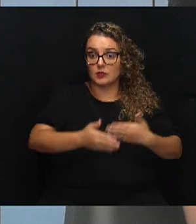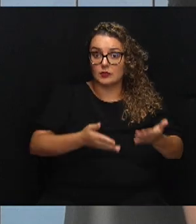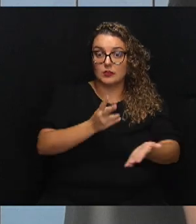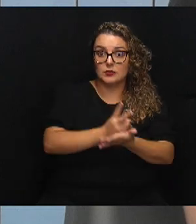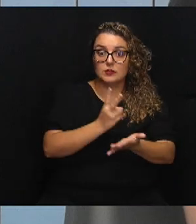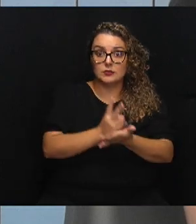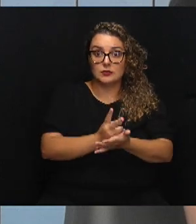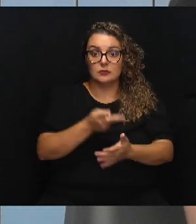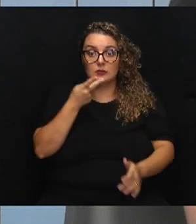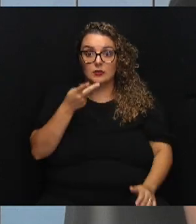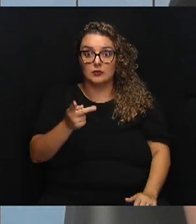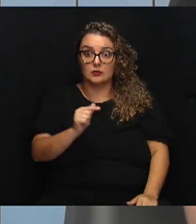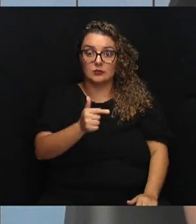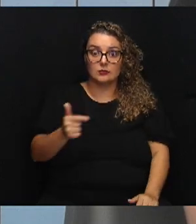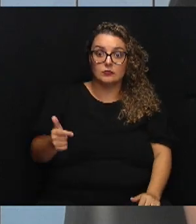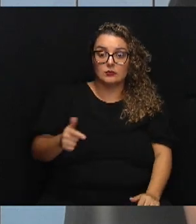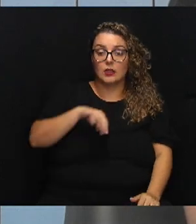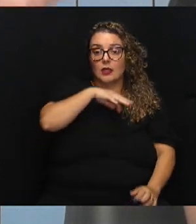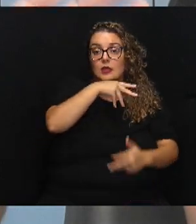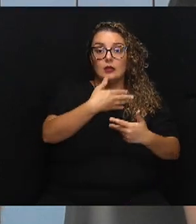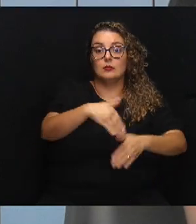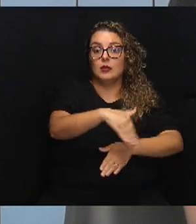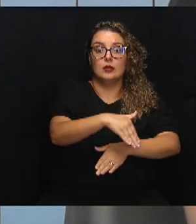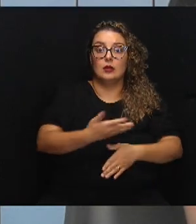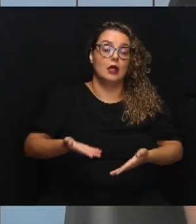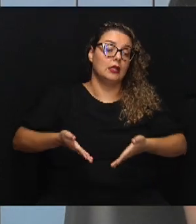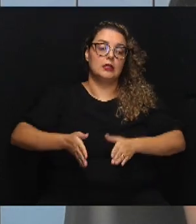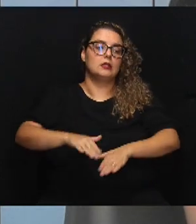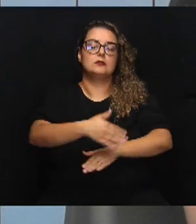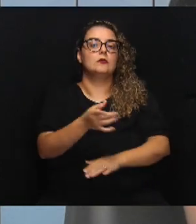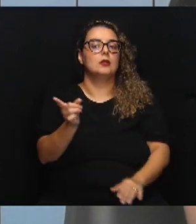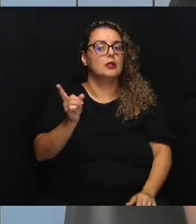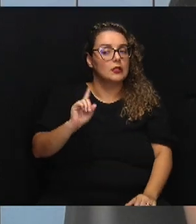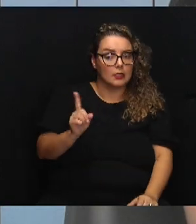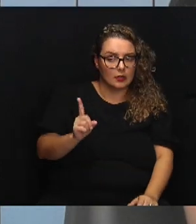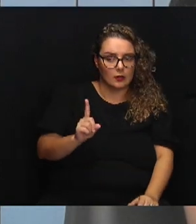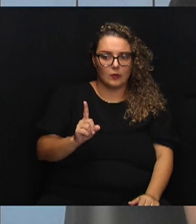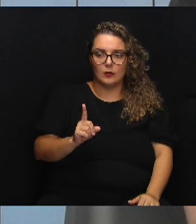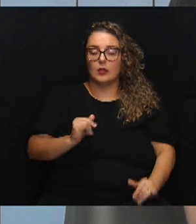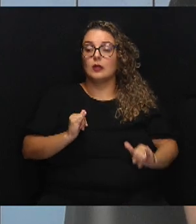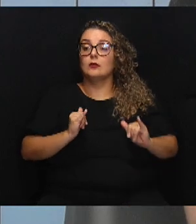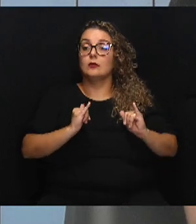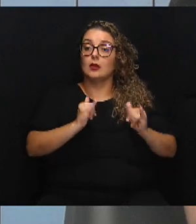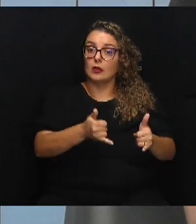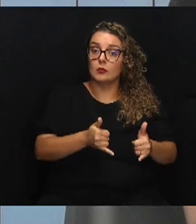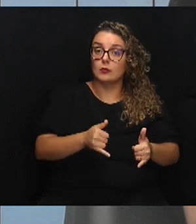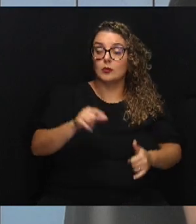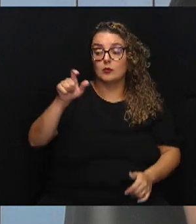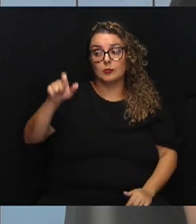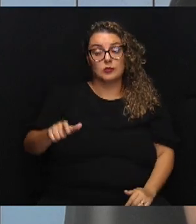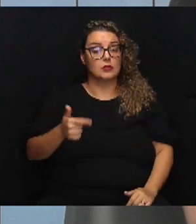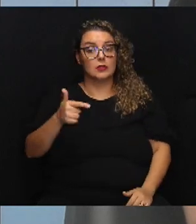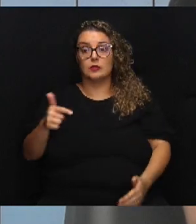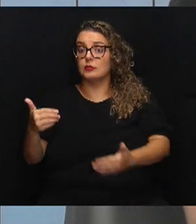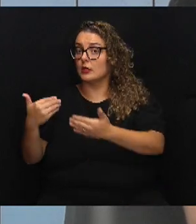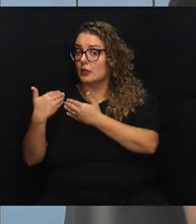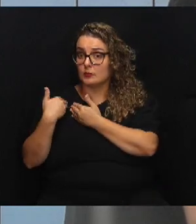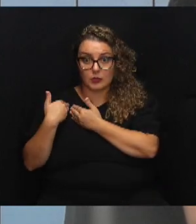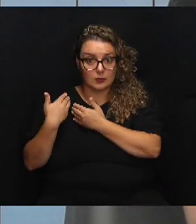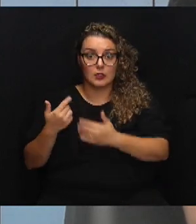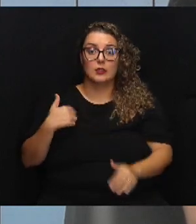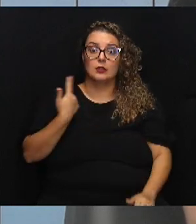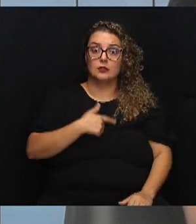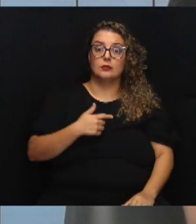não existe animal de rua, né? O animal nasceu na rua, não. Ele foi abandonado por um irresponsável. Então a gente investe